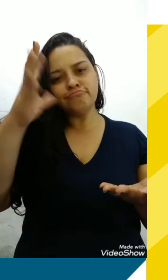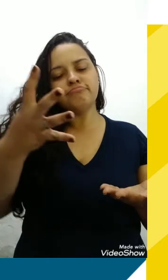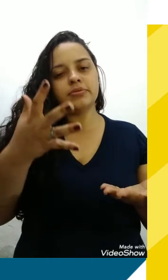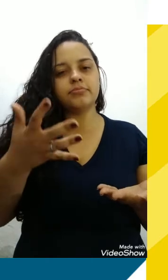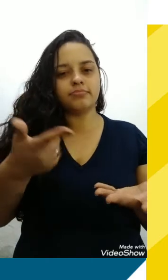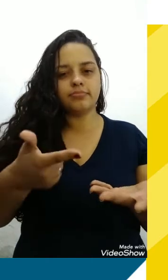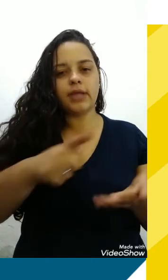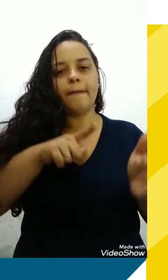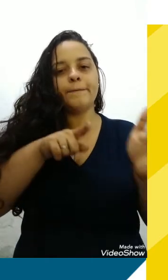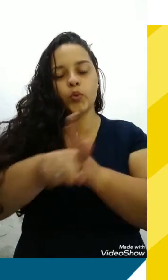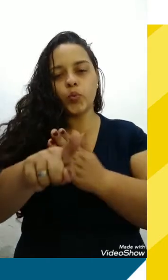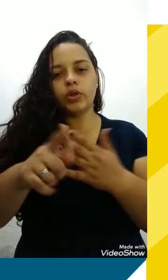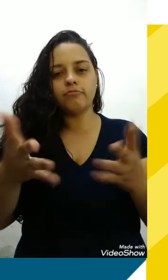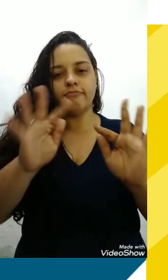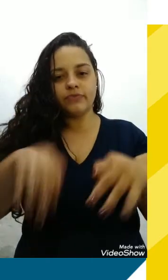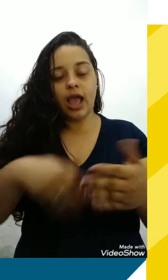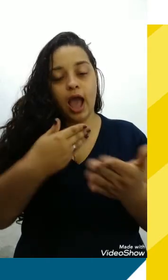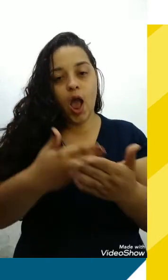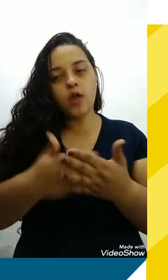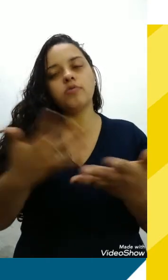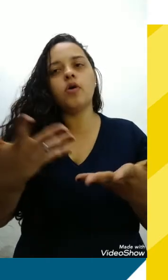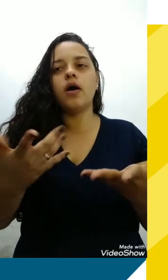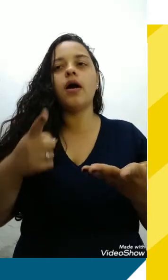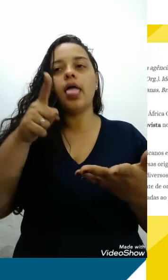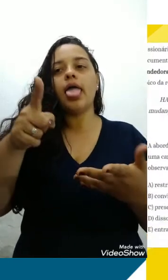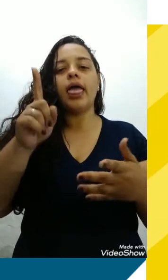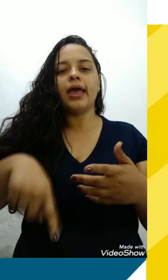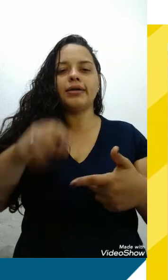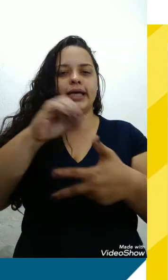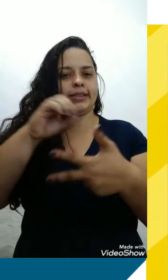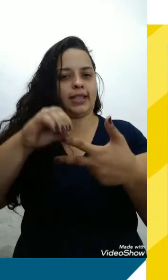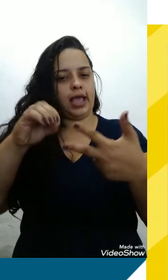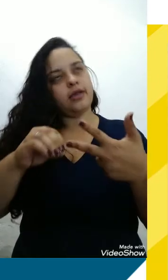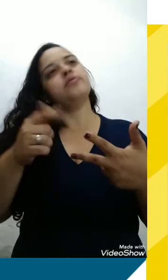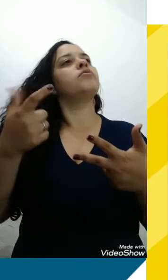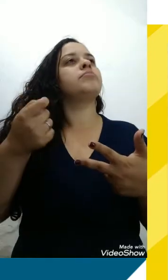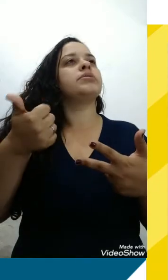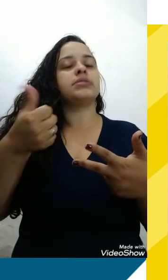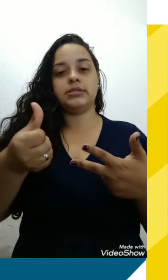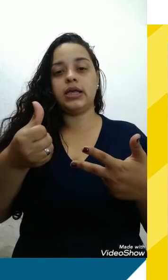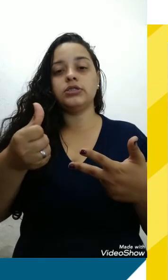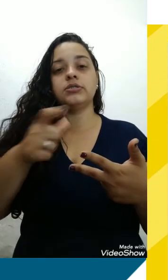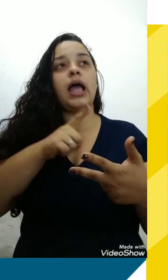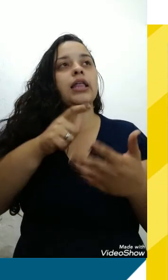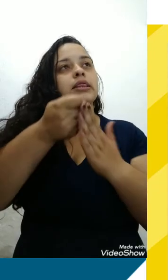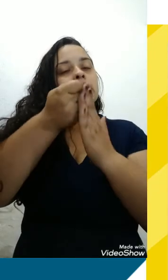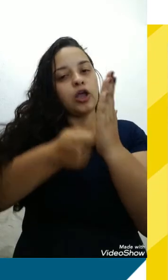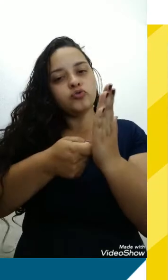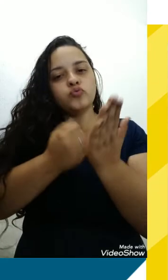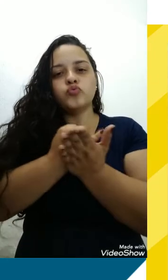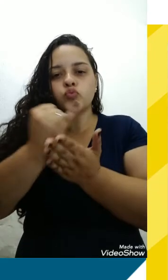encerrar nossa aula? A questão que eu estou trazendo para vocês caiu no Enem em 2016. Ela tem um textinho introdutório que diz